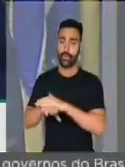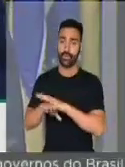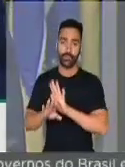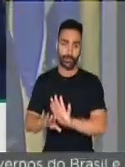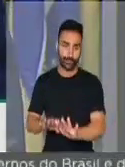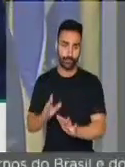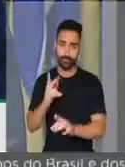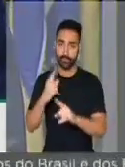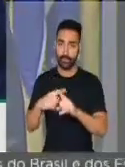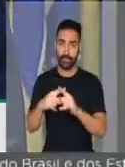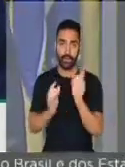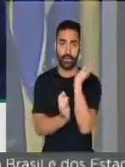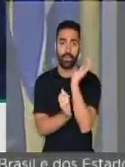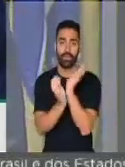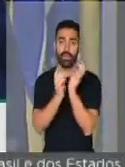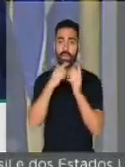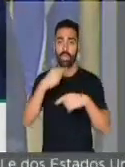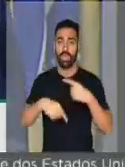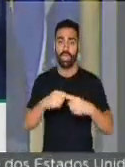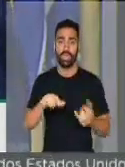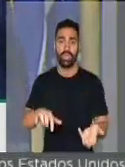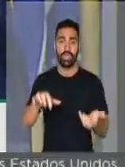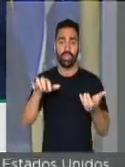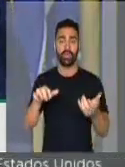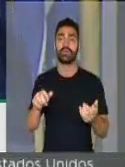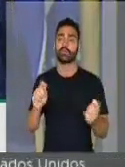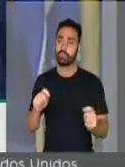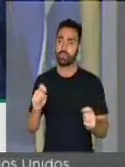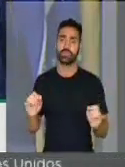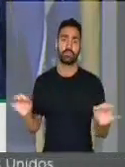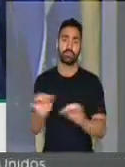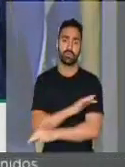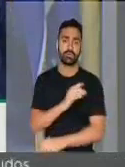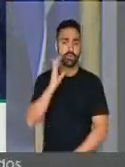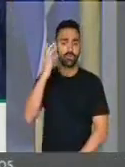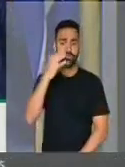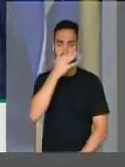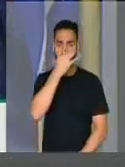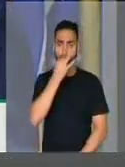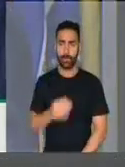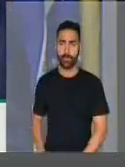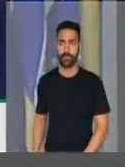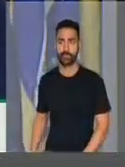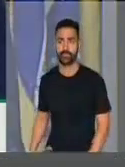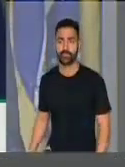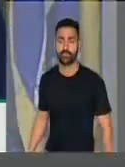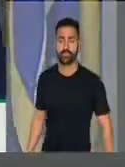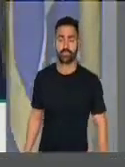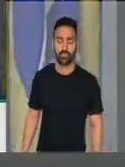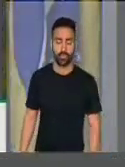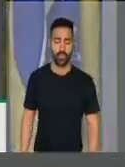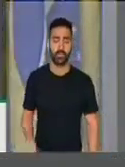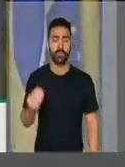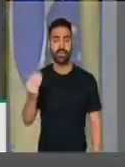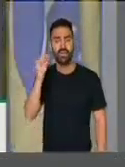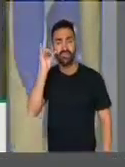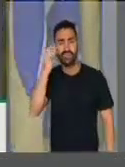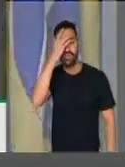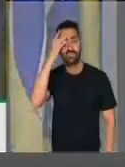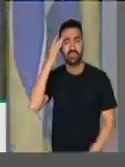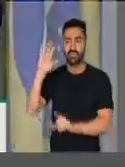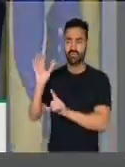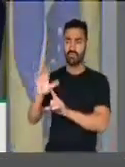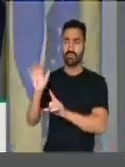pela burocracia das duas casas, que já deveria ter sido resolvido. Para a gente evitar esses lobistas que